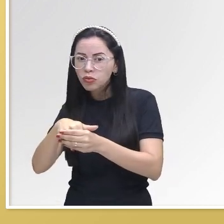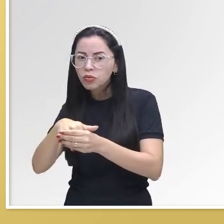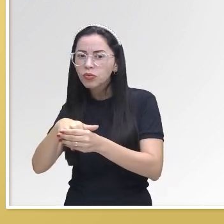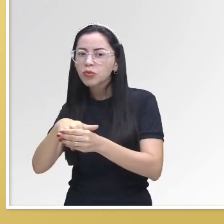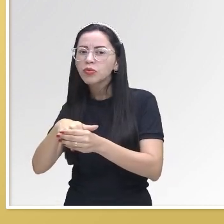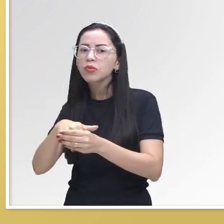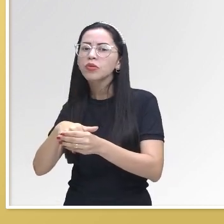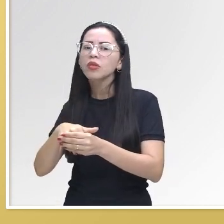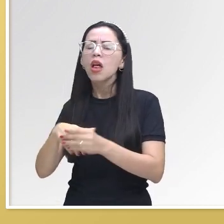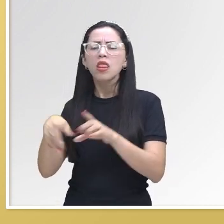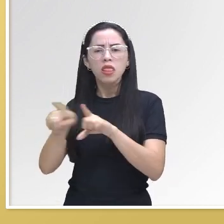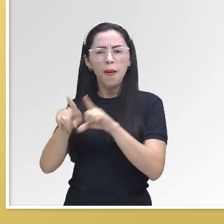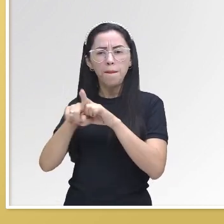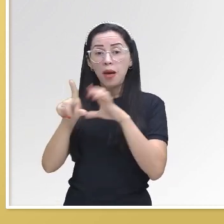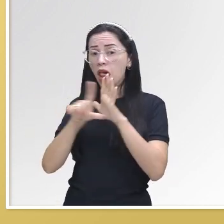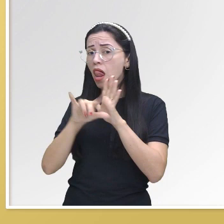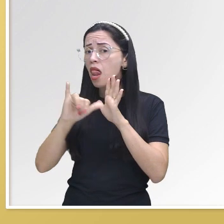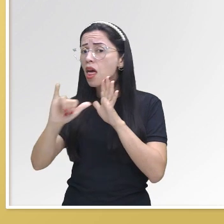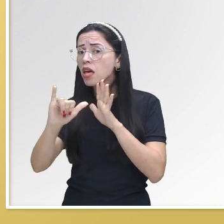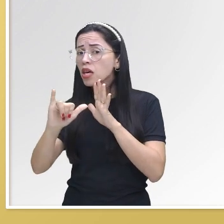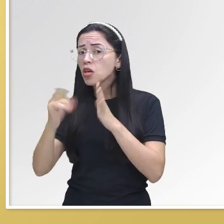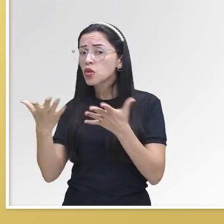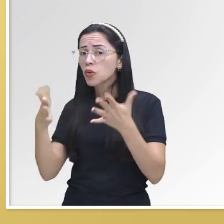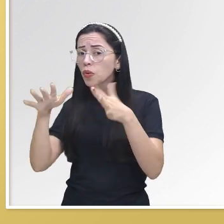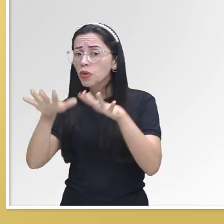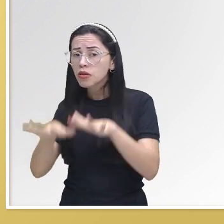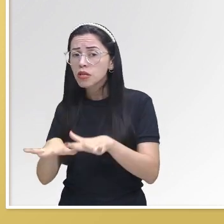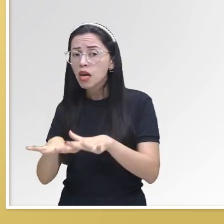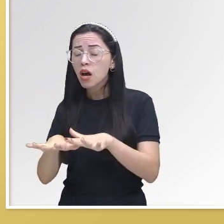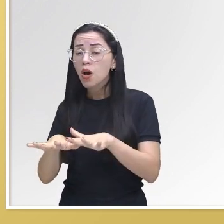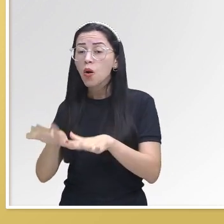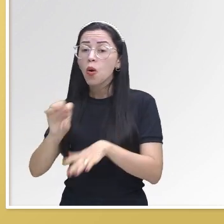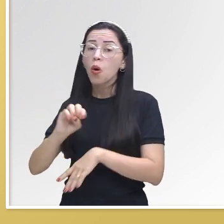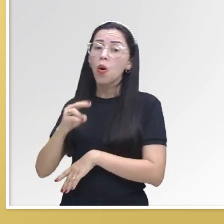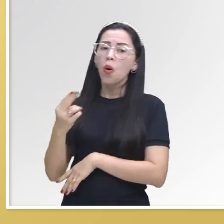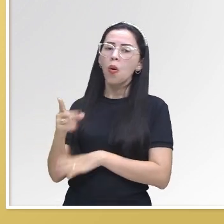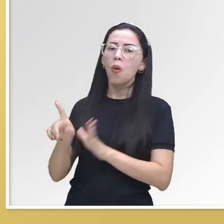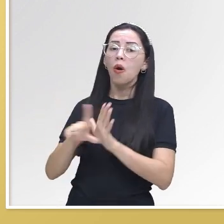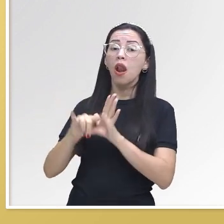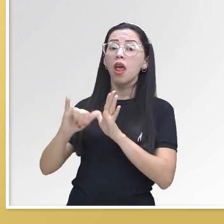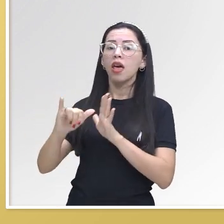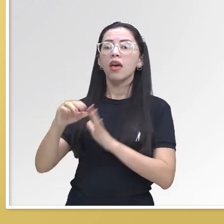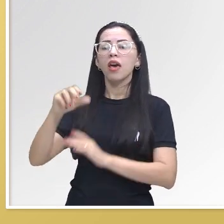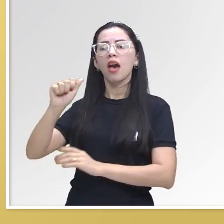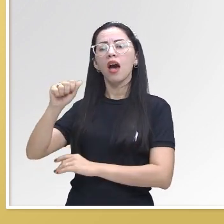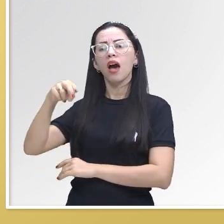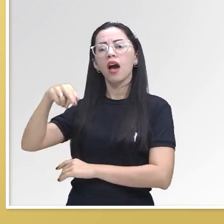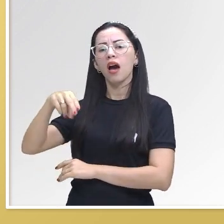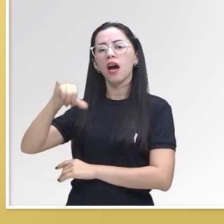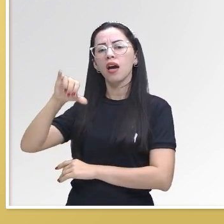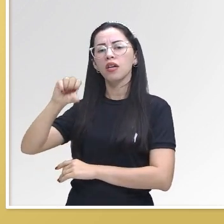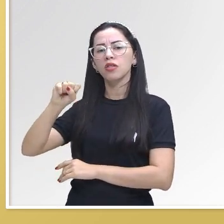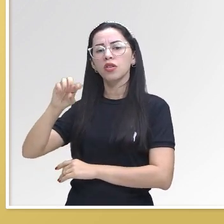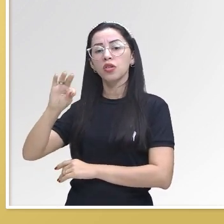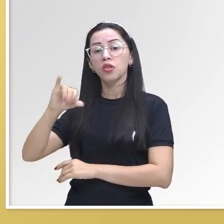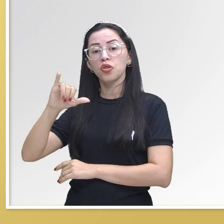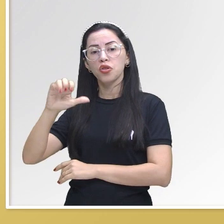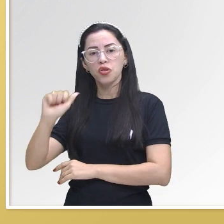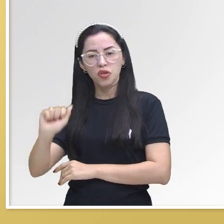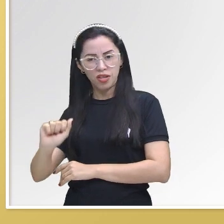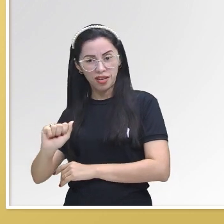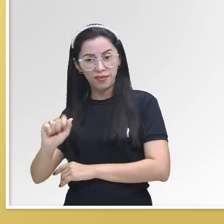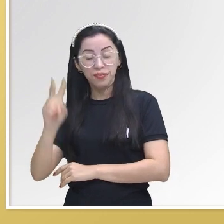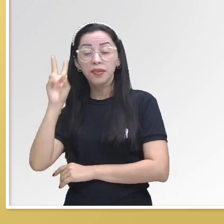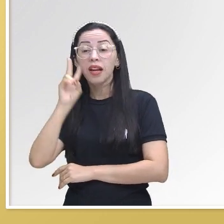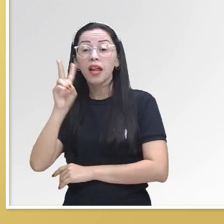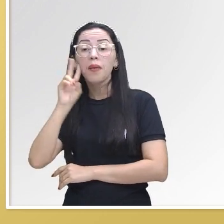de inclusão? Ou foi nessa época a lei da anistia? Vamos lembrar da última parte do jornal? O